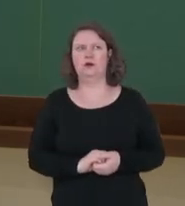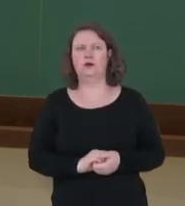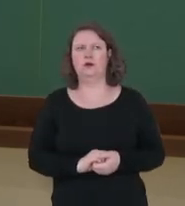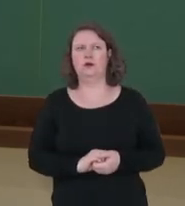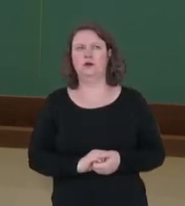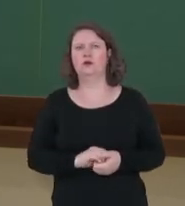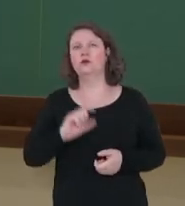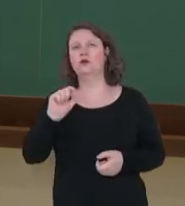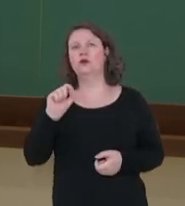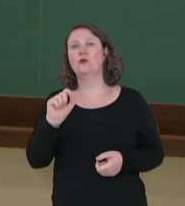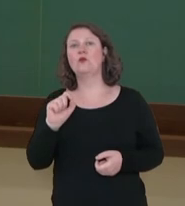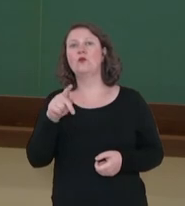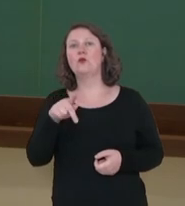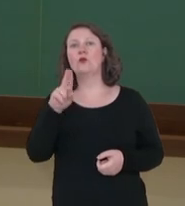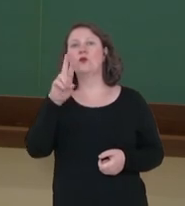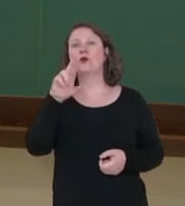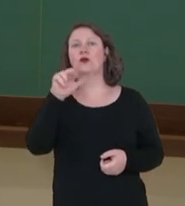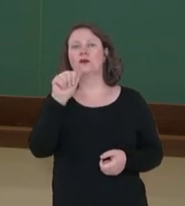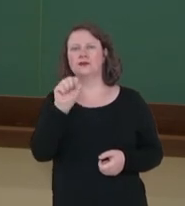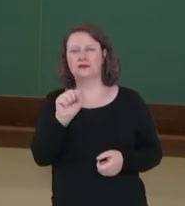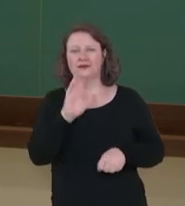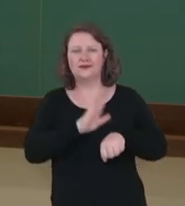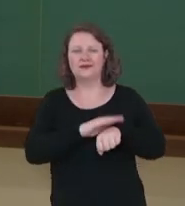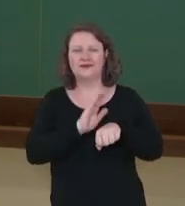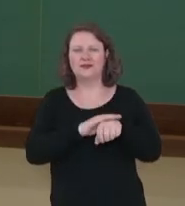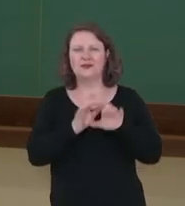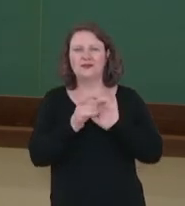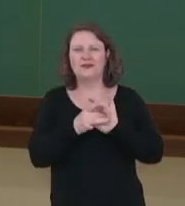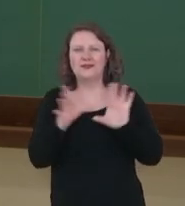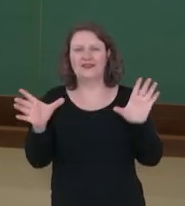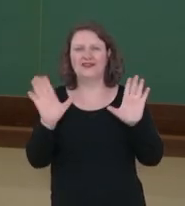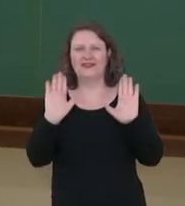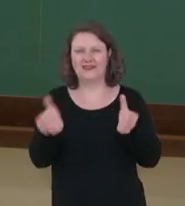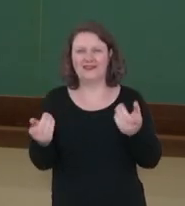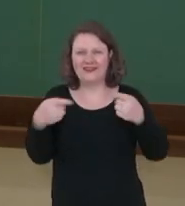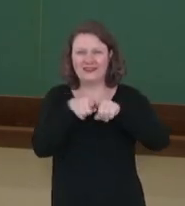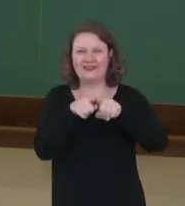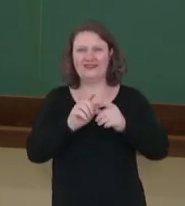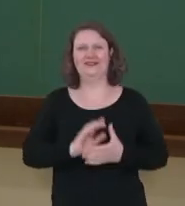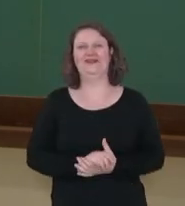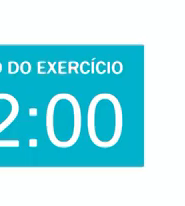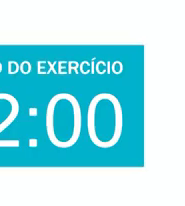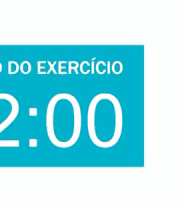as plantas de puras? Um tempinho para vocês responderem, vamos lá?